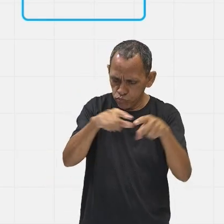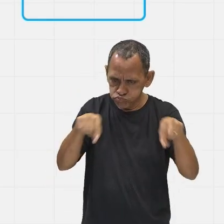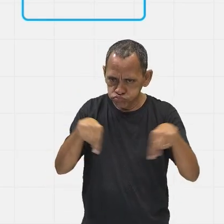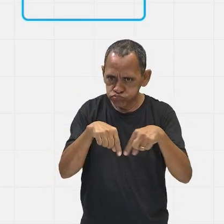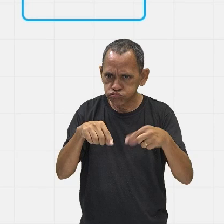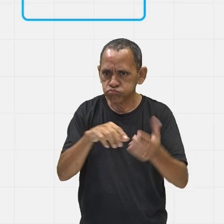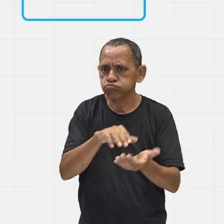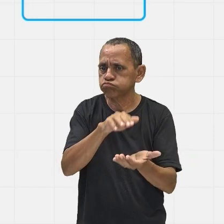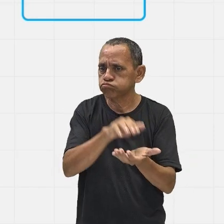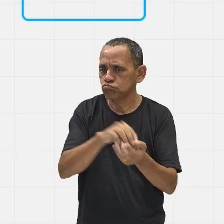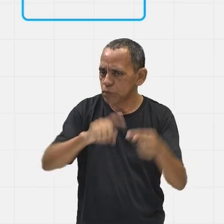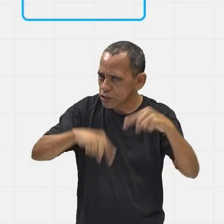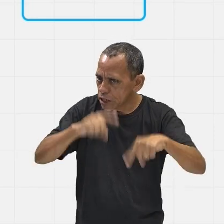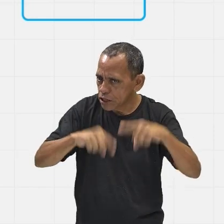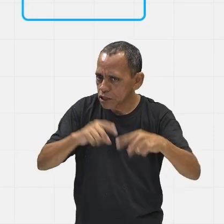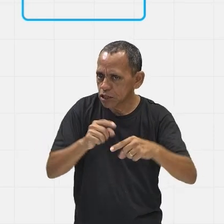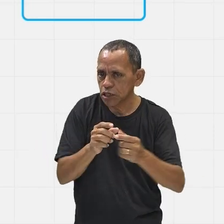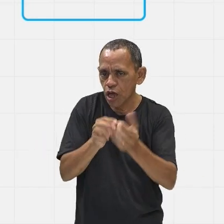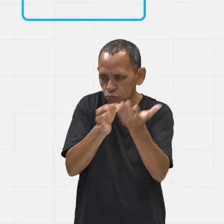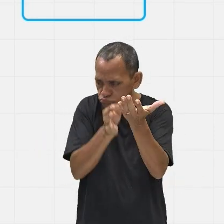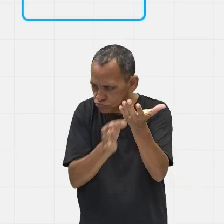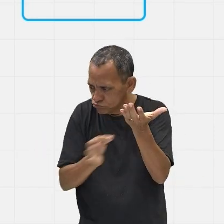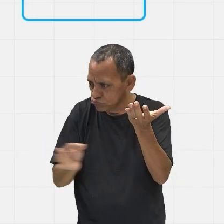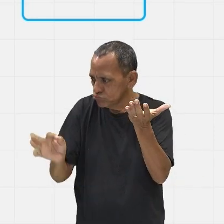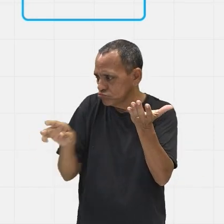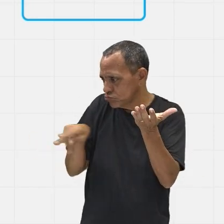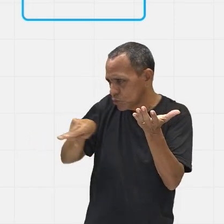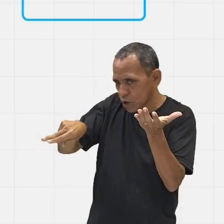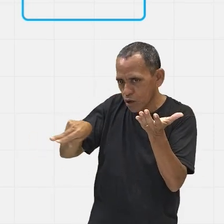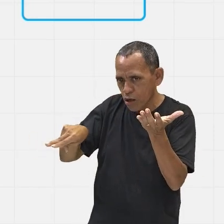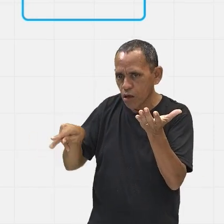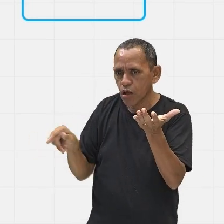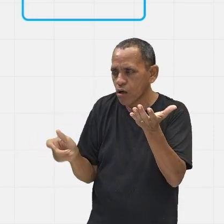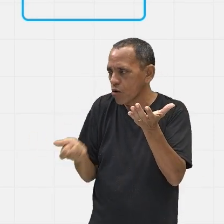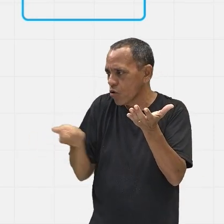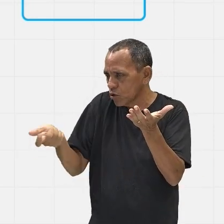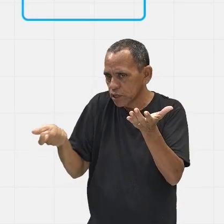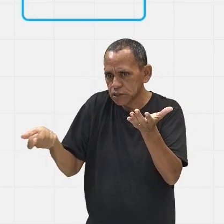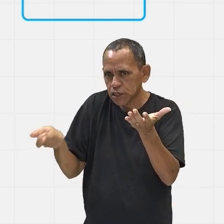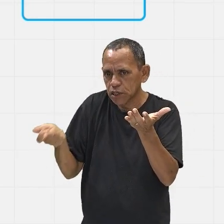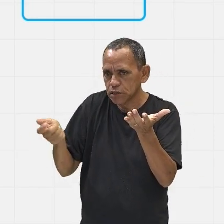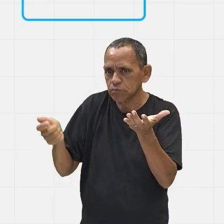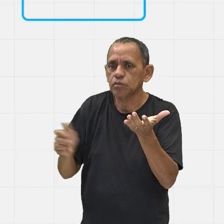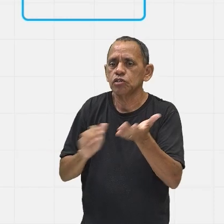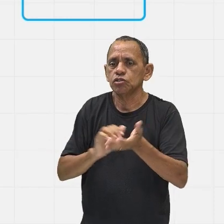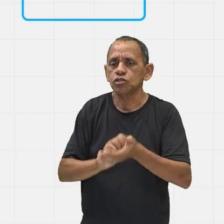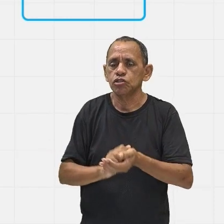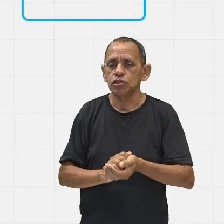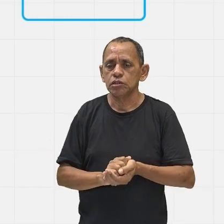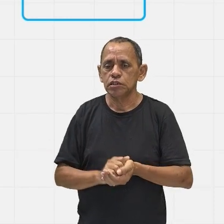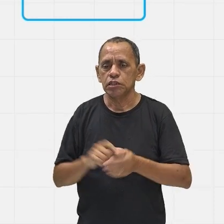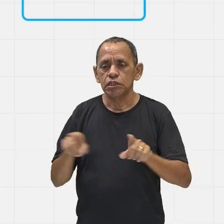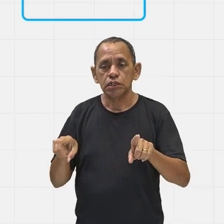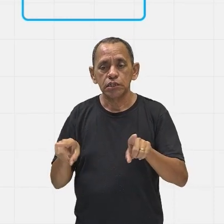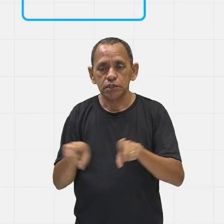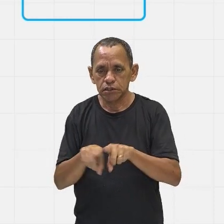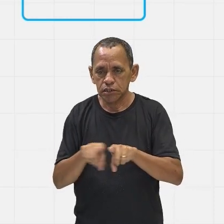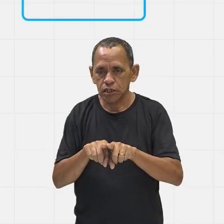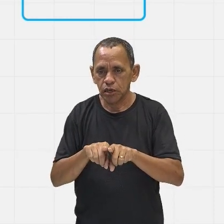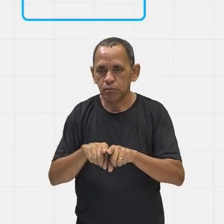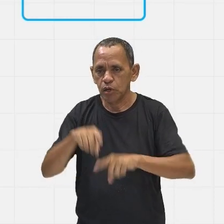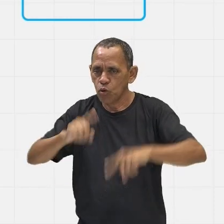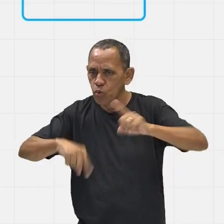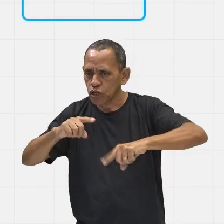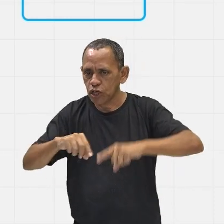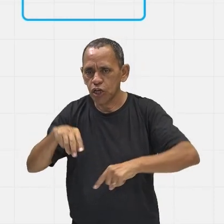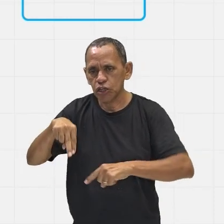esteja conectado em um estabilizador ou no break, né, no caso que são essas localidades que